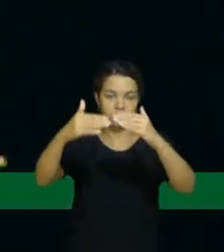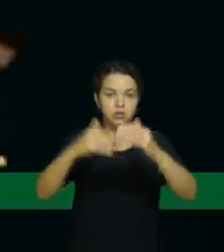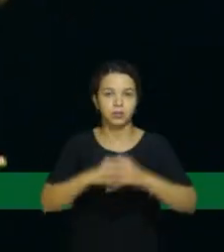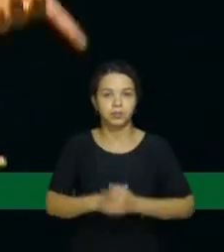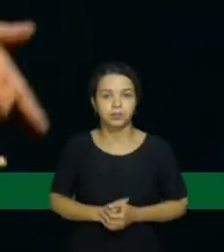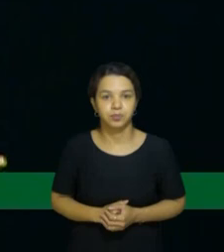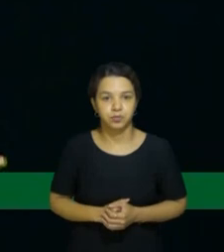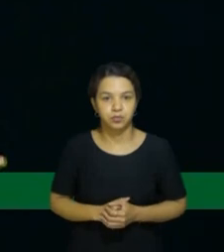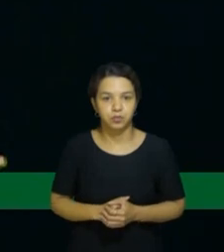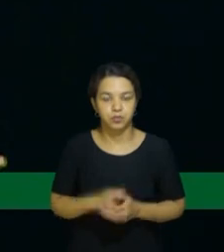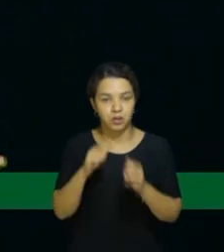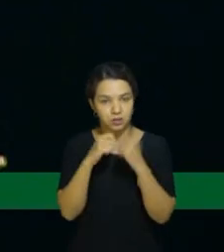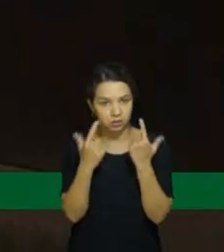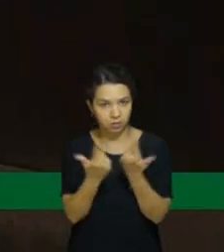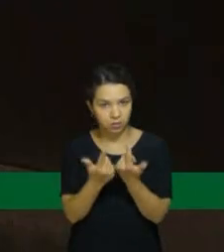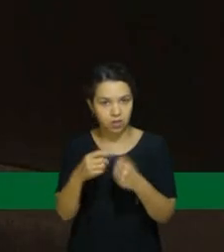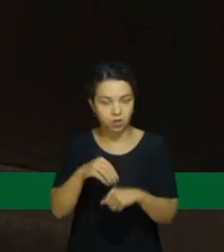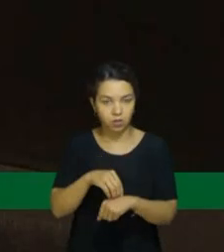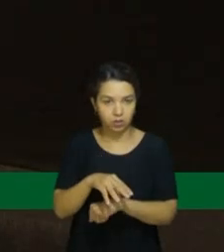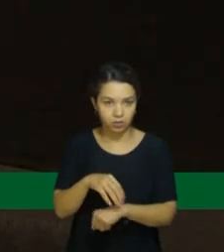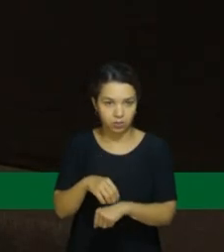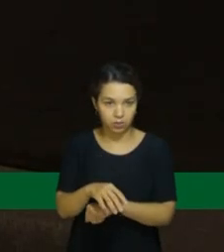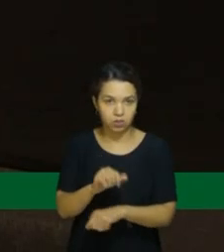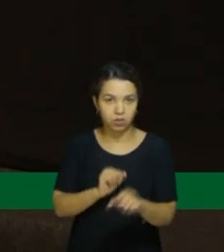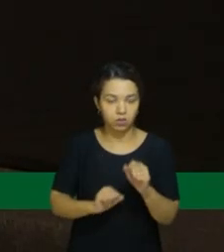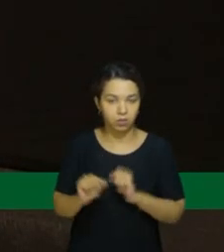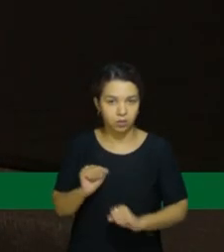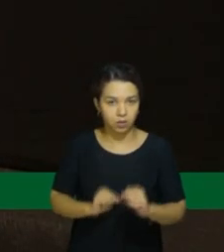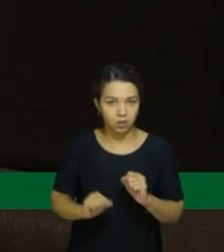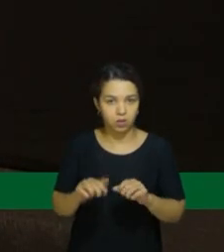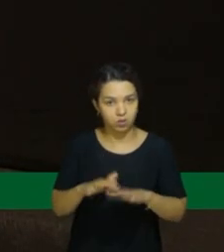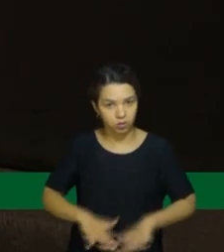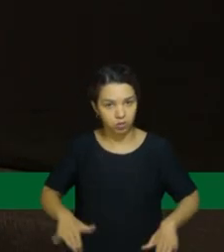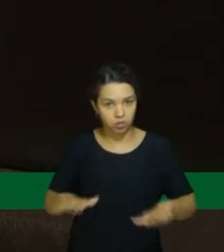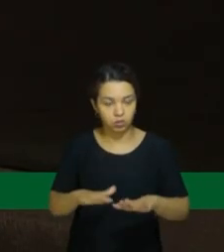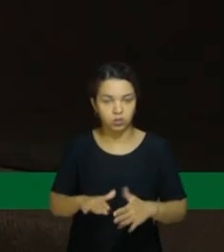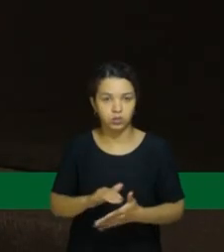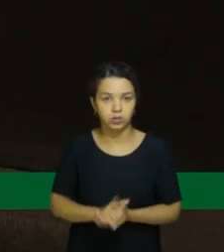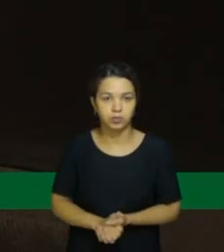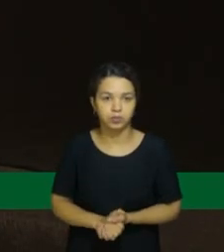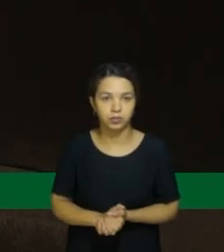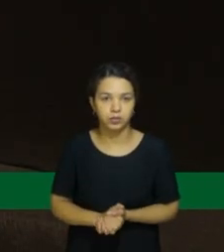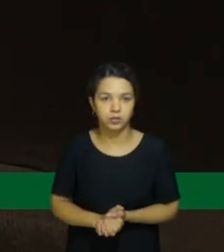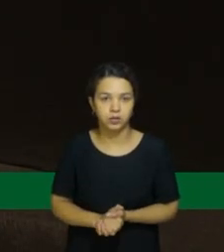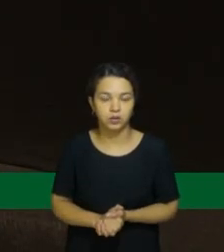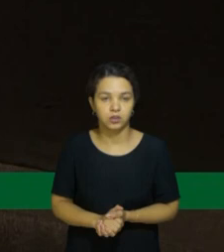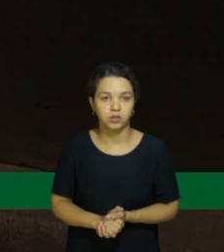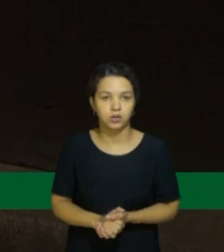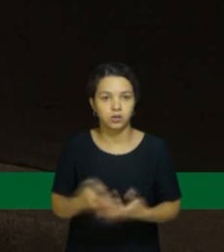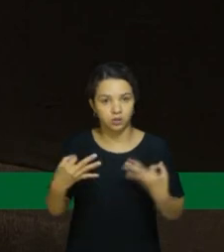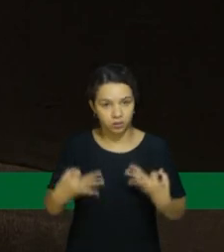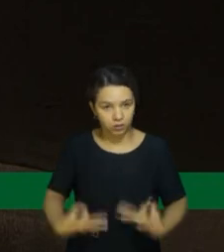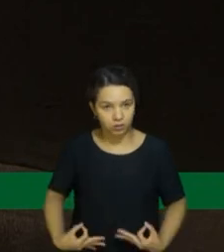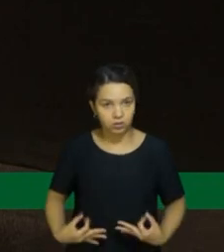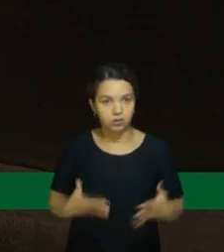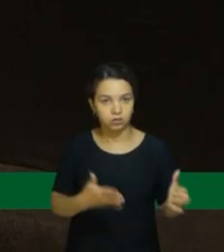assembleia com encaminhamentos Espero que todos sejam grandes e civilizados